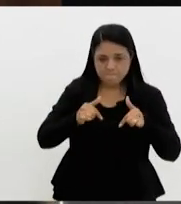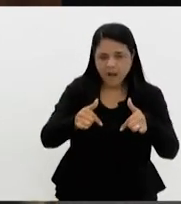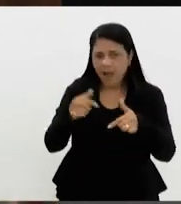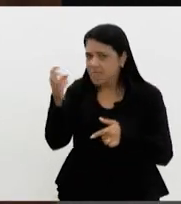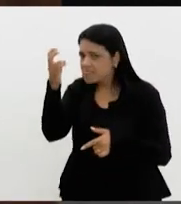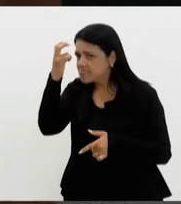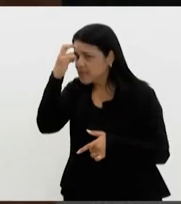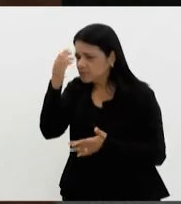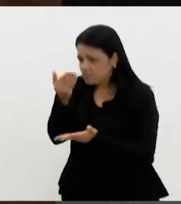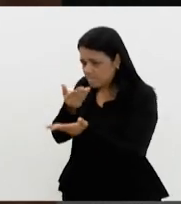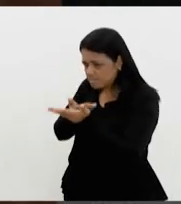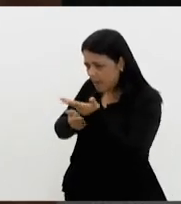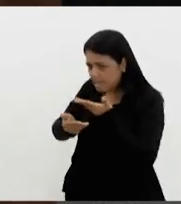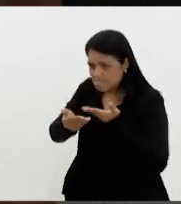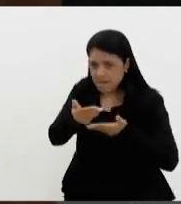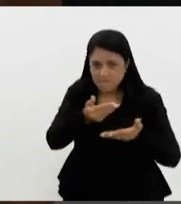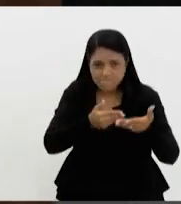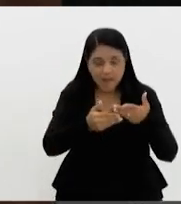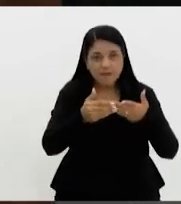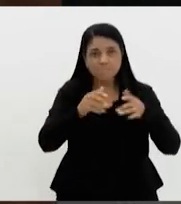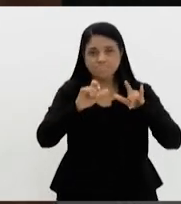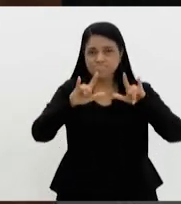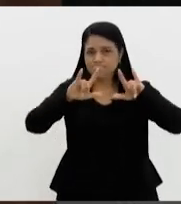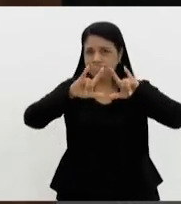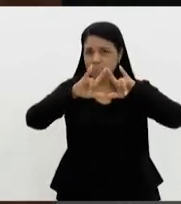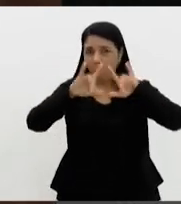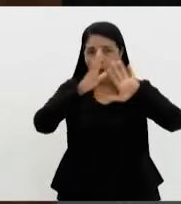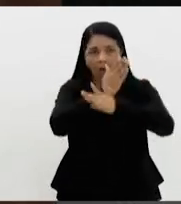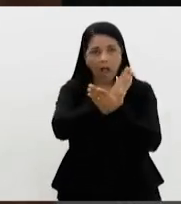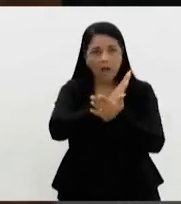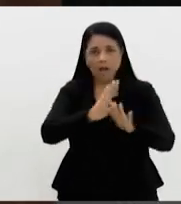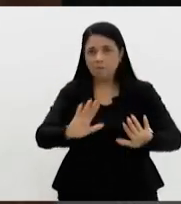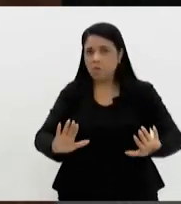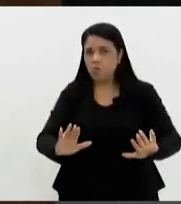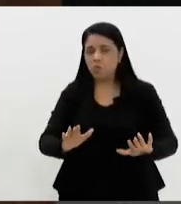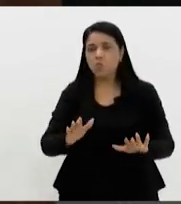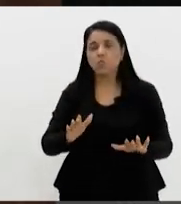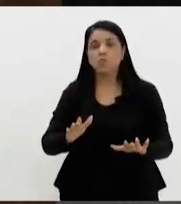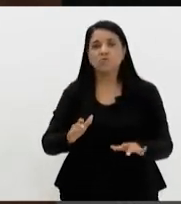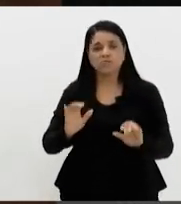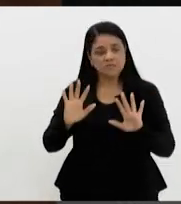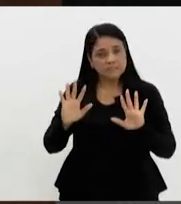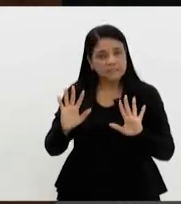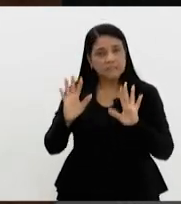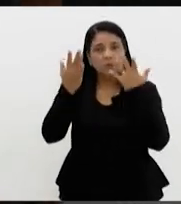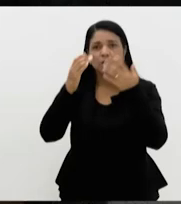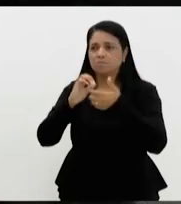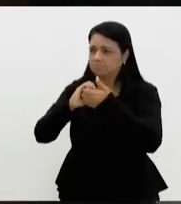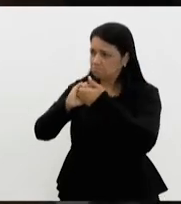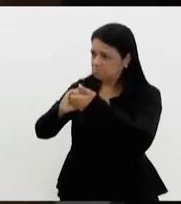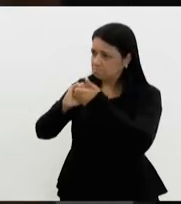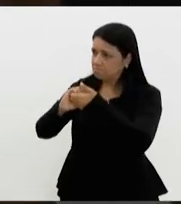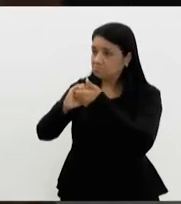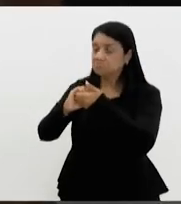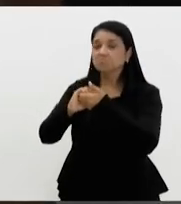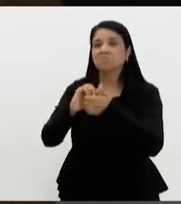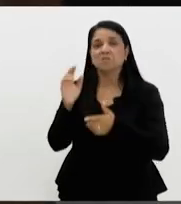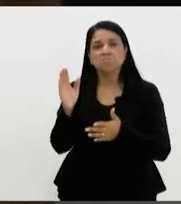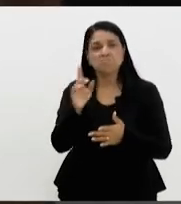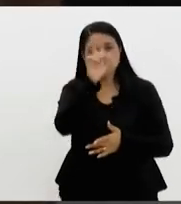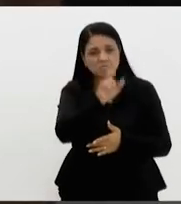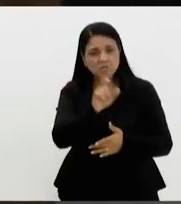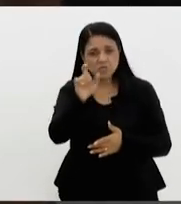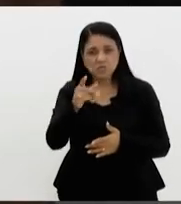inteligência, e que desmontou uma milícia. Então, eu queria saudar, até porque tem pessoas que dizem que muitas vezes nós